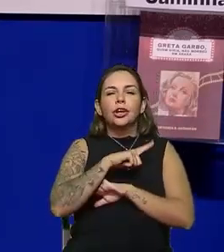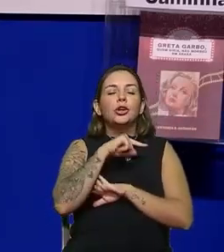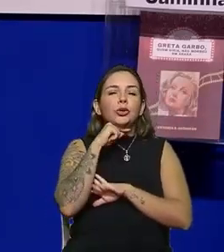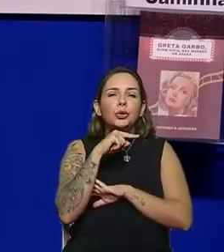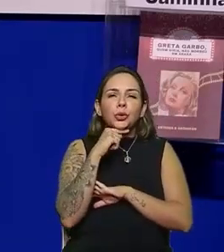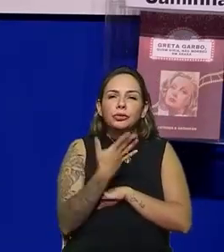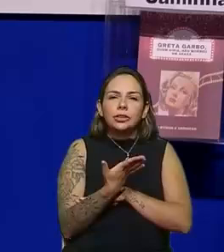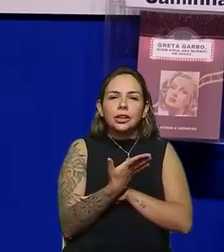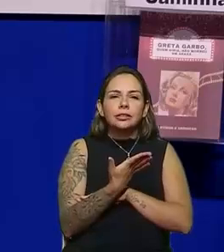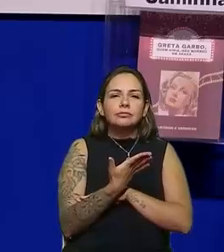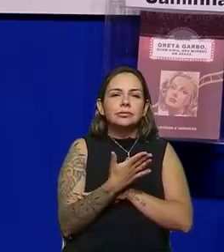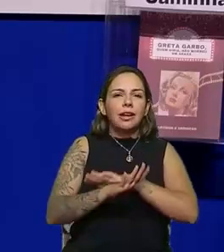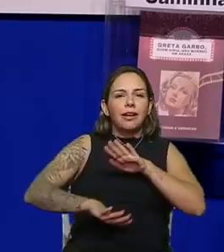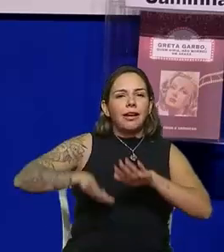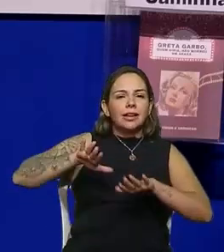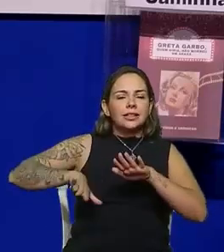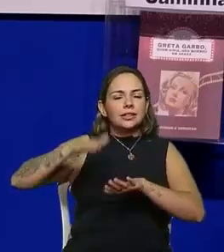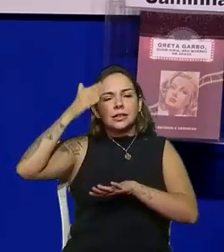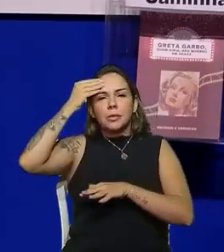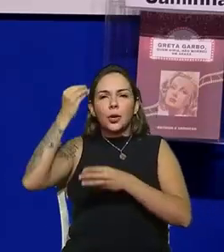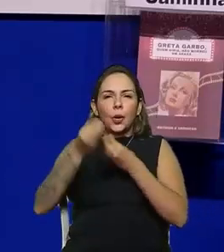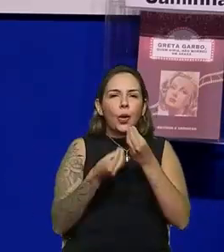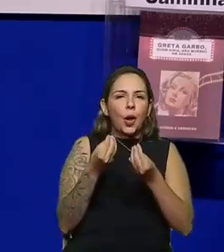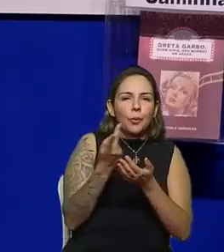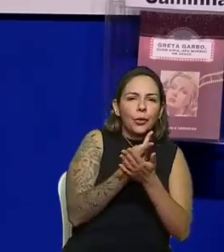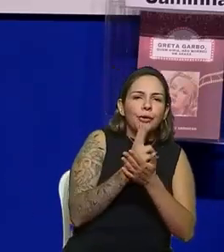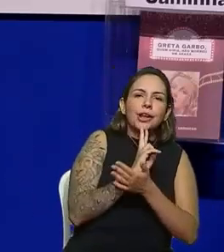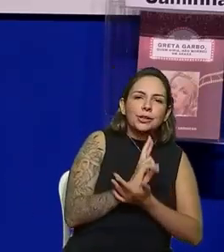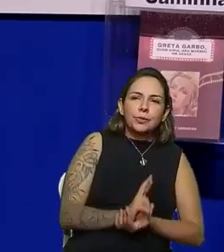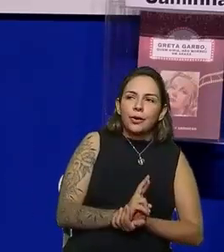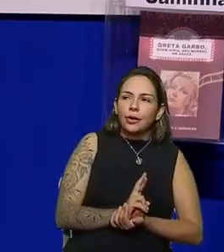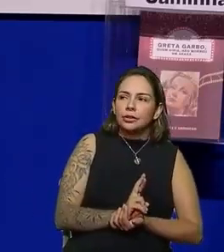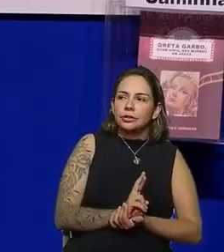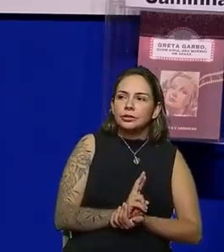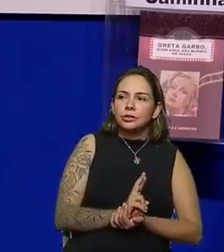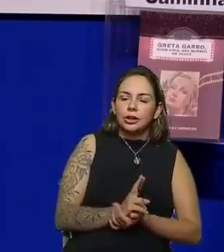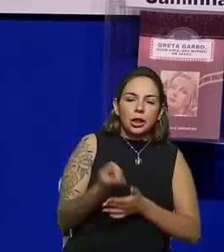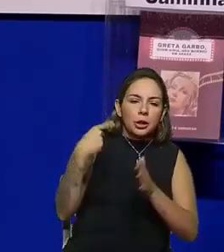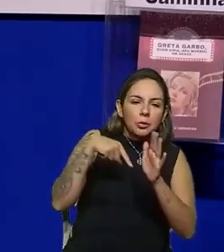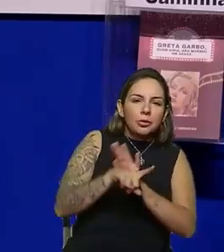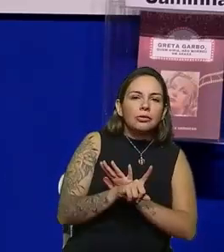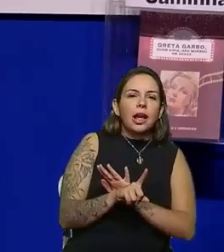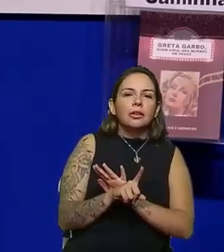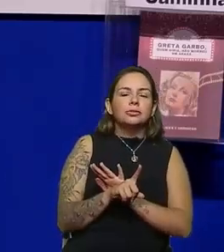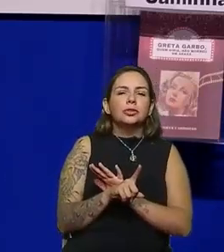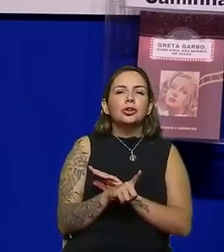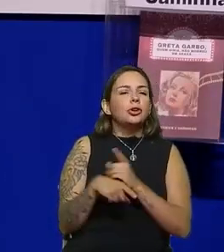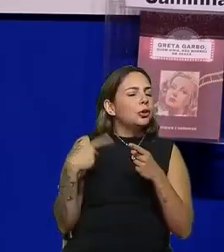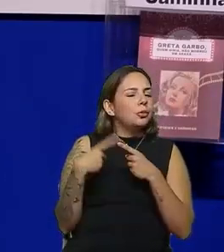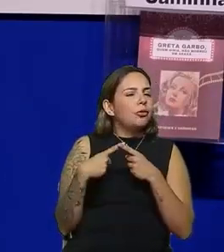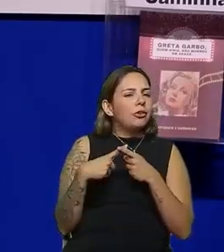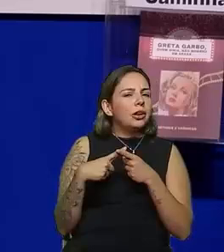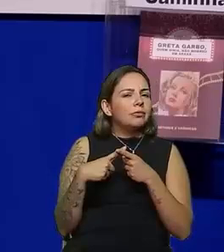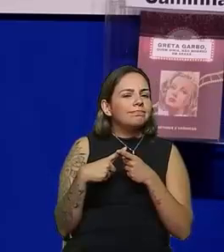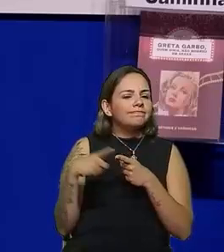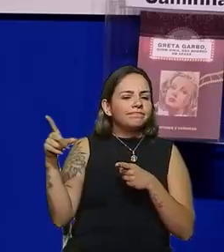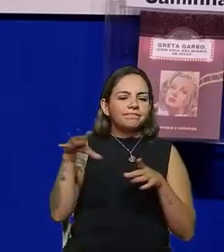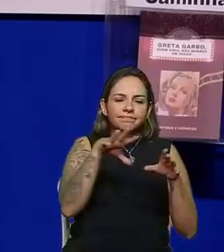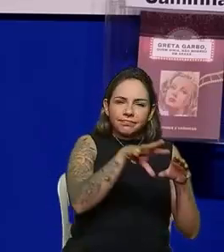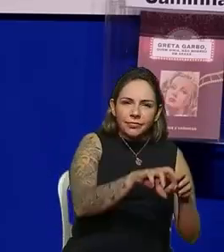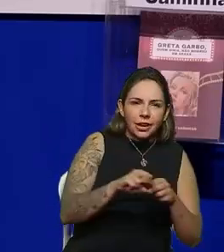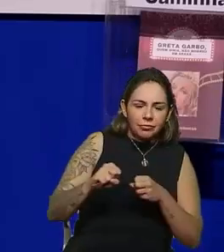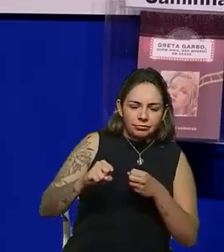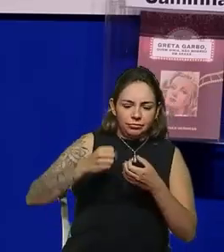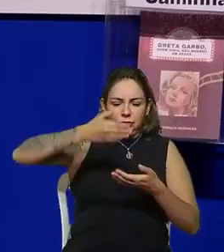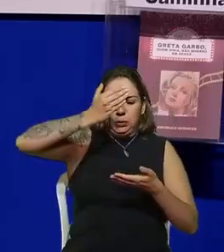dúvida, às vezes até sabendo como procurar a resposta, perguntávamos a ele, porque ele pegava a enciclopédia